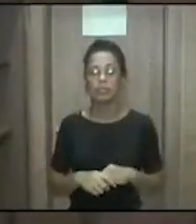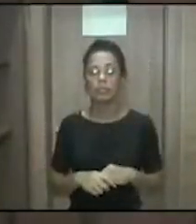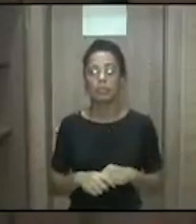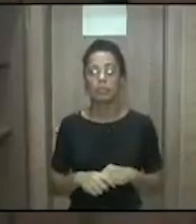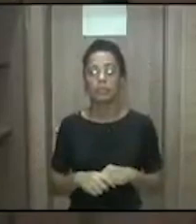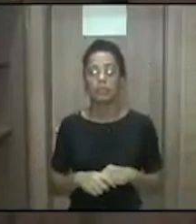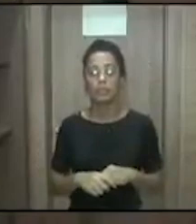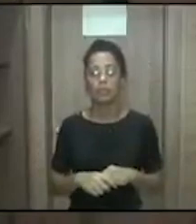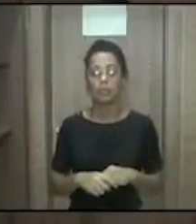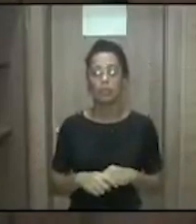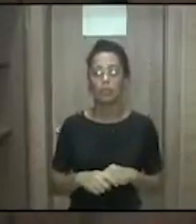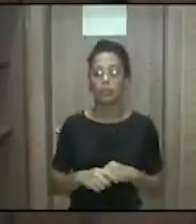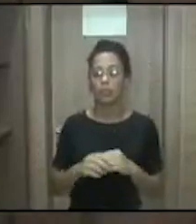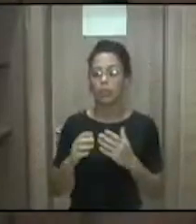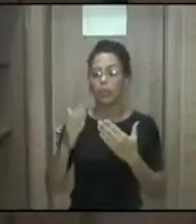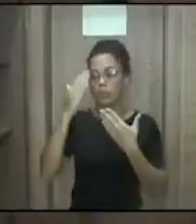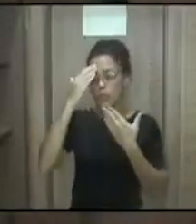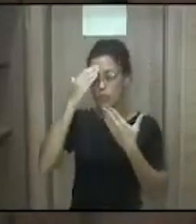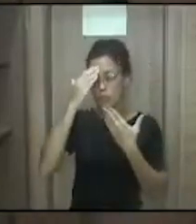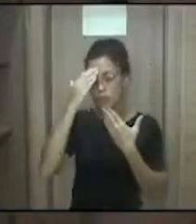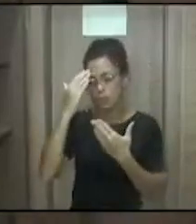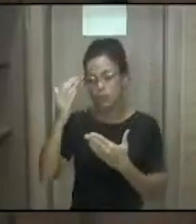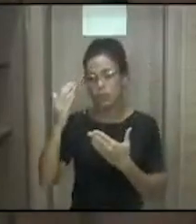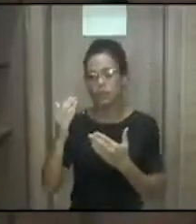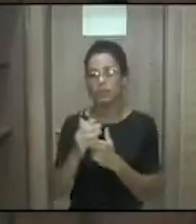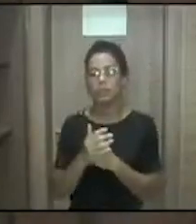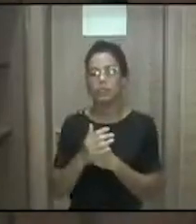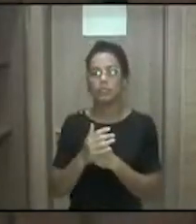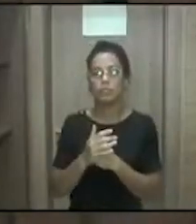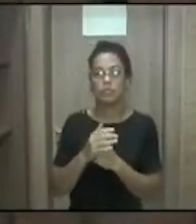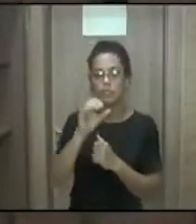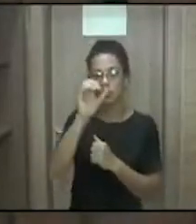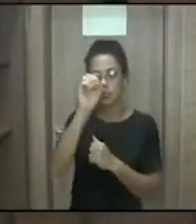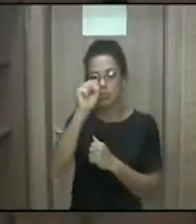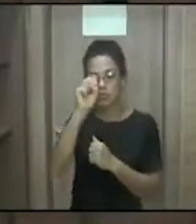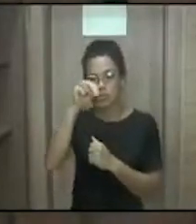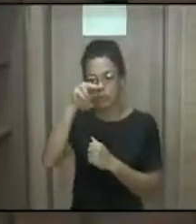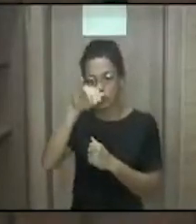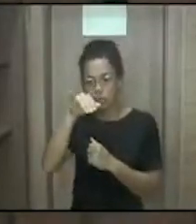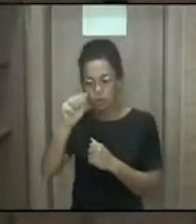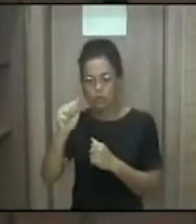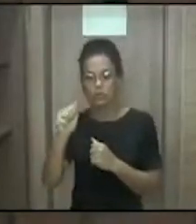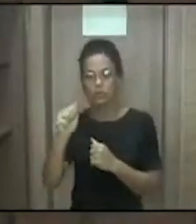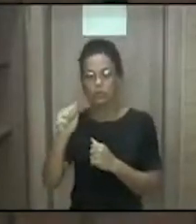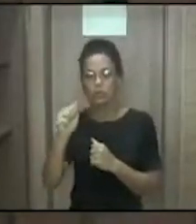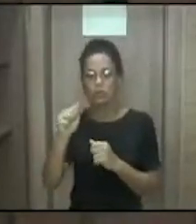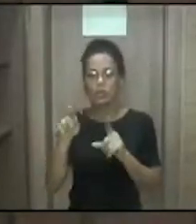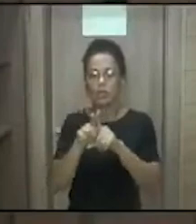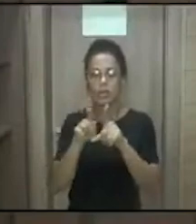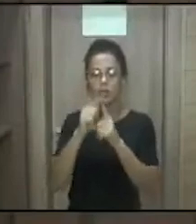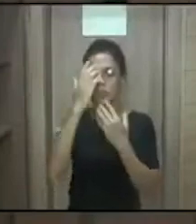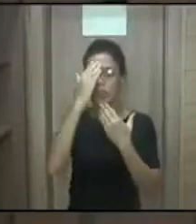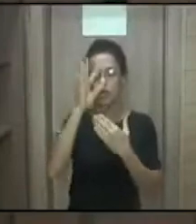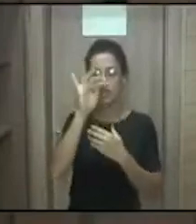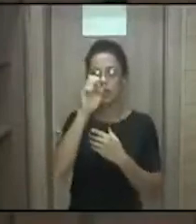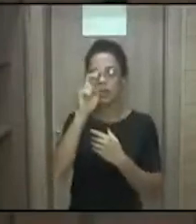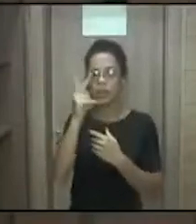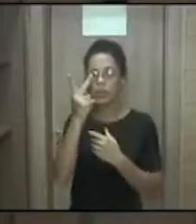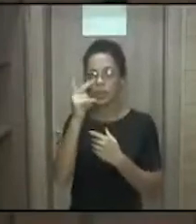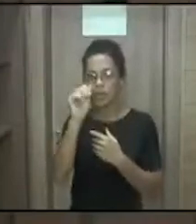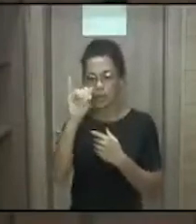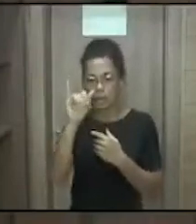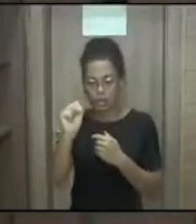Bem, obrigado, Soninha, Thaís. Eu acho que está dando uma microfonia aí. Desliga isso aí para mim, Soninha, por